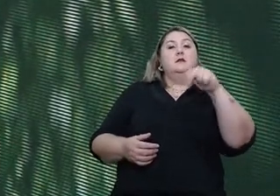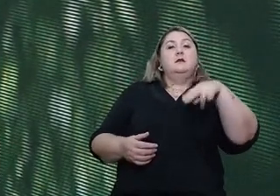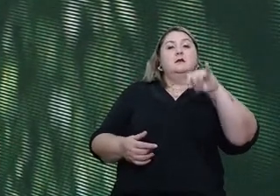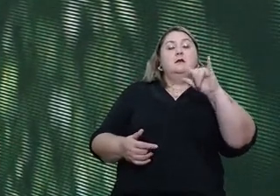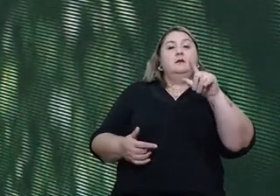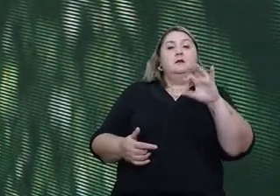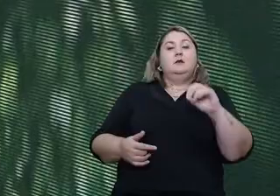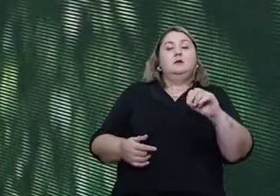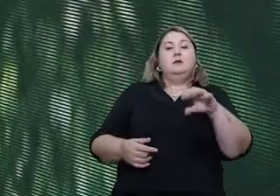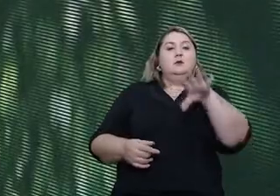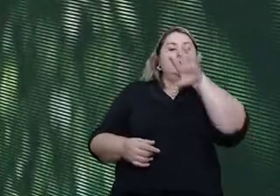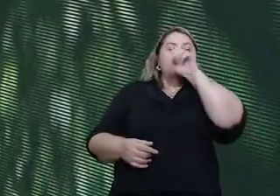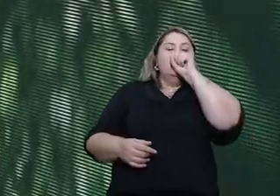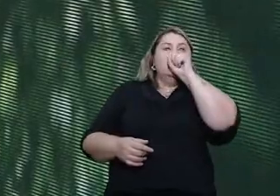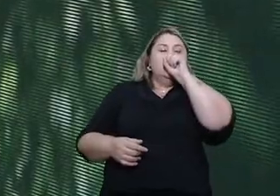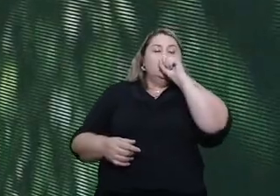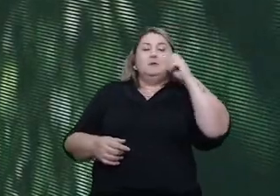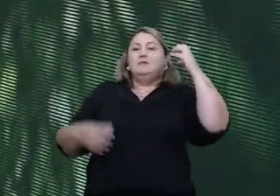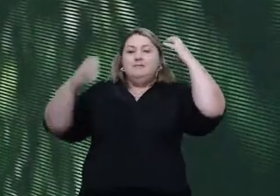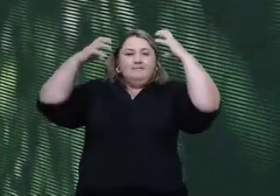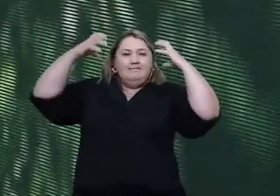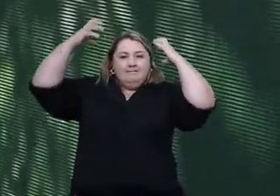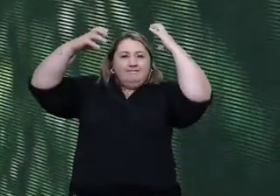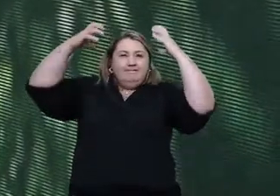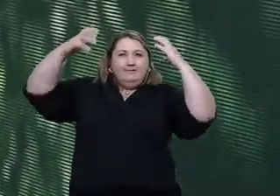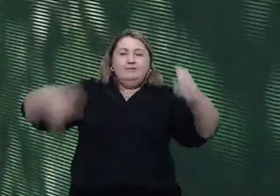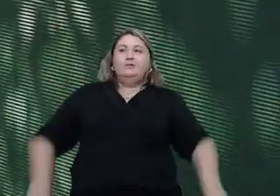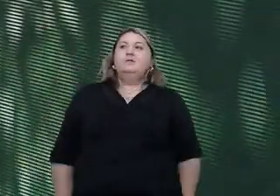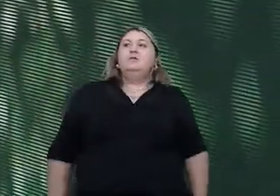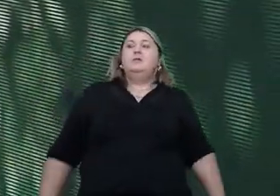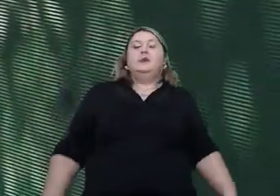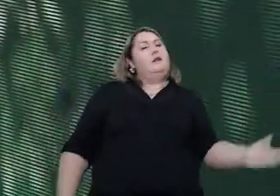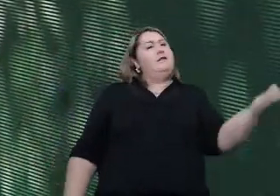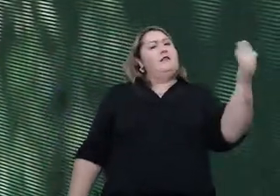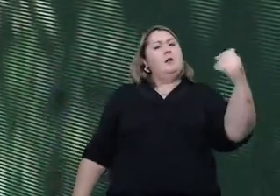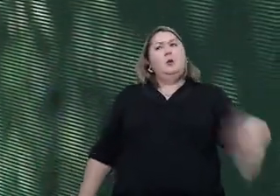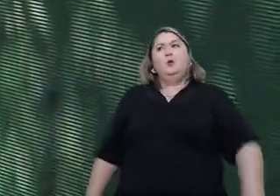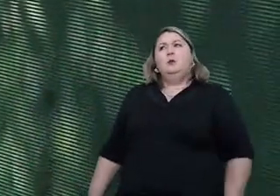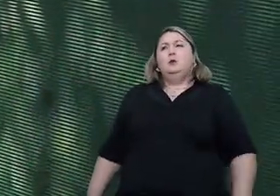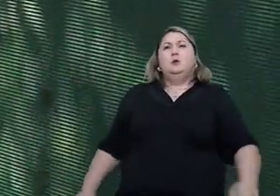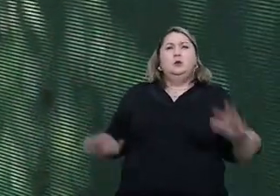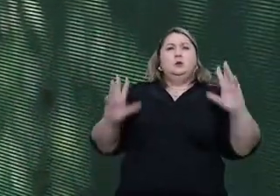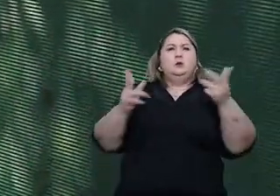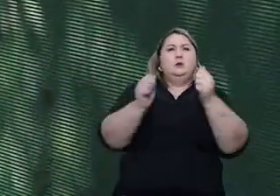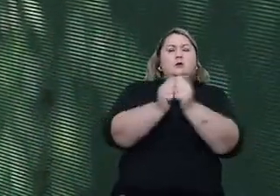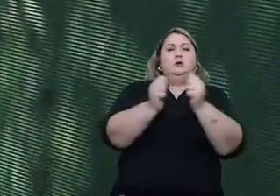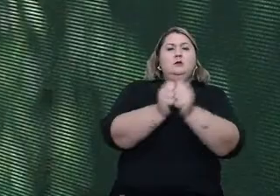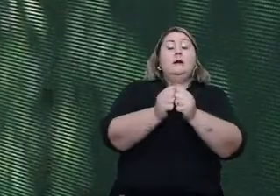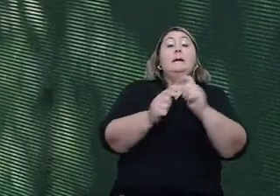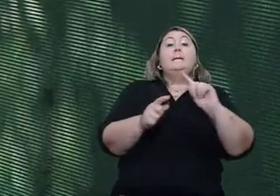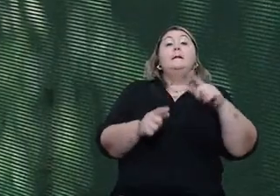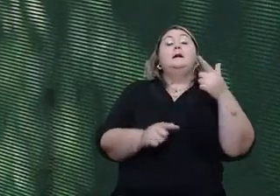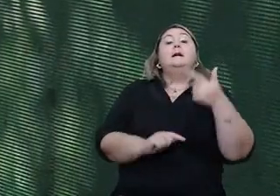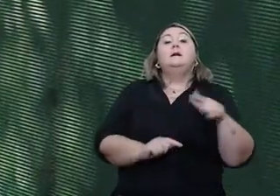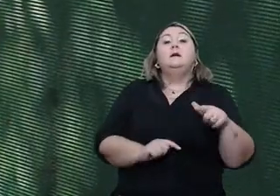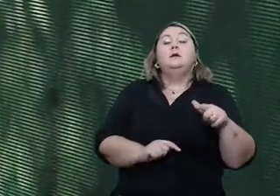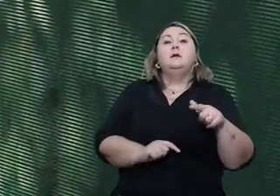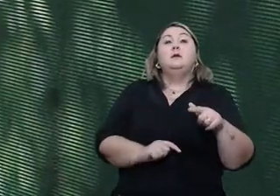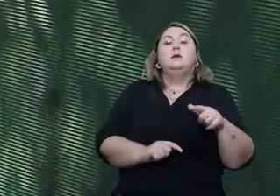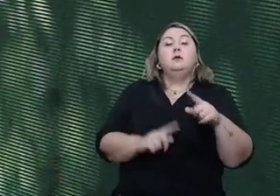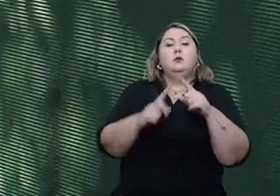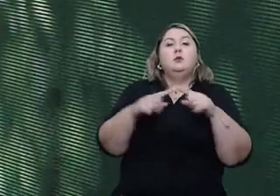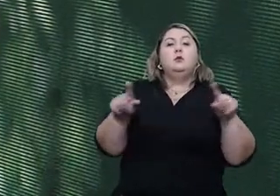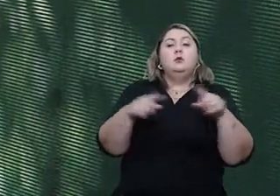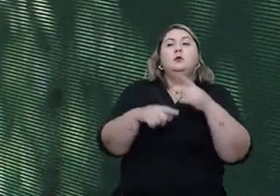não ouviu o cheiro de shampoo. Muito bem. Vamos juntos, então, todos vocês aqui agora com mais uma música. Vamos